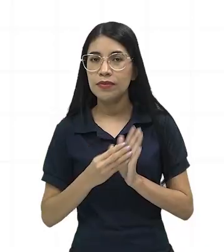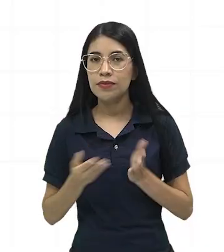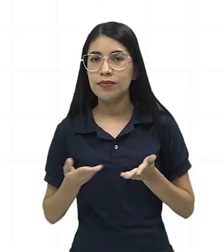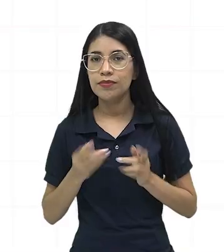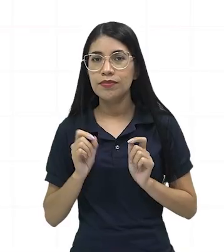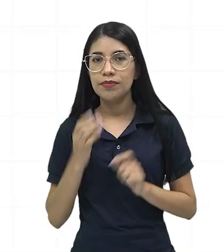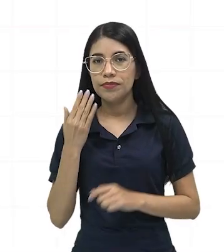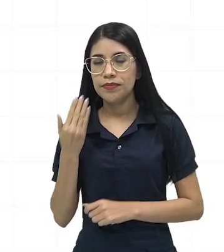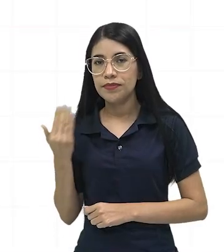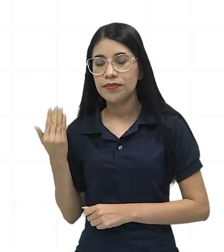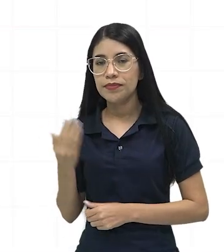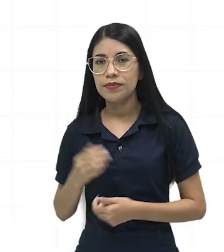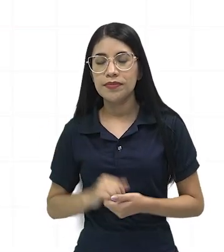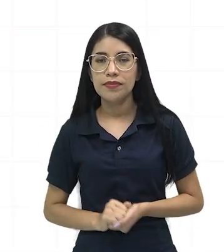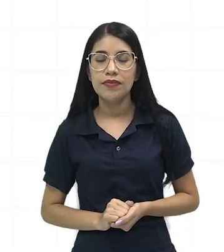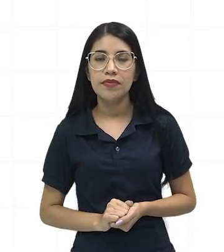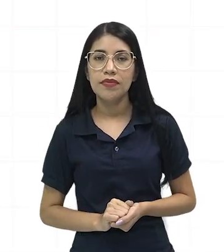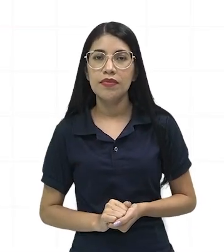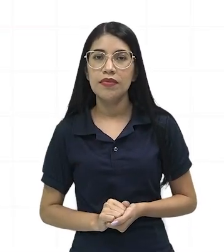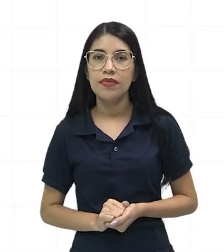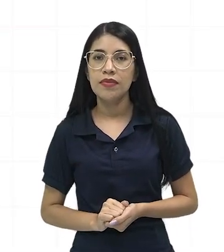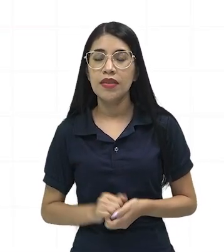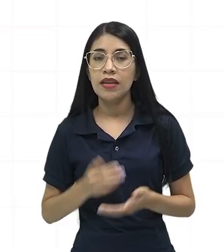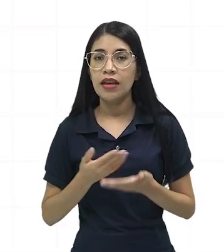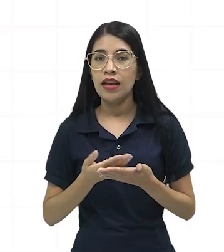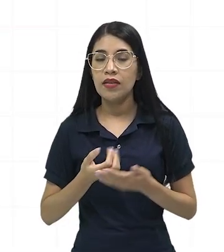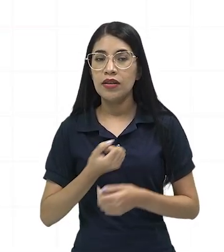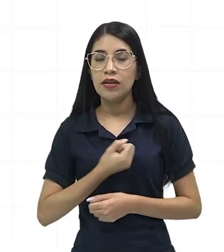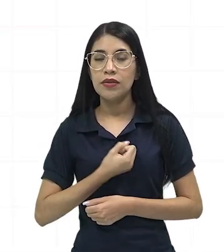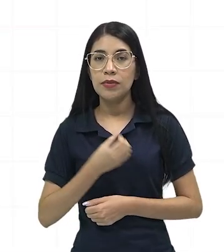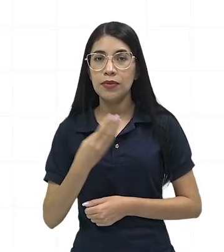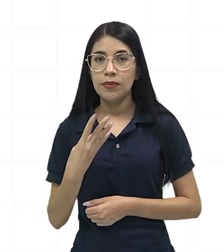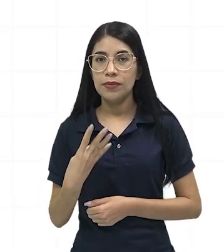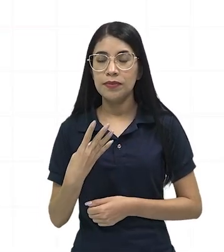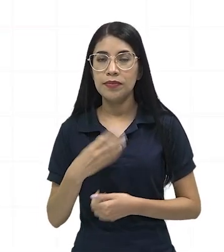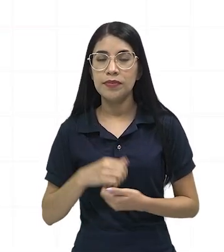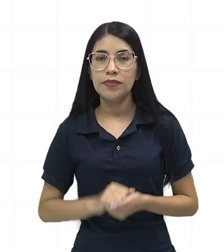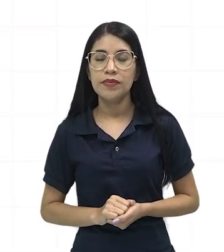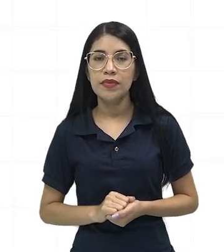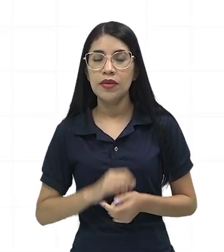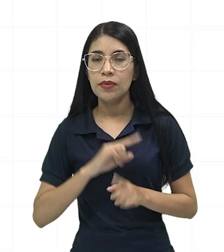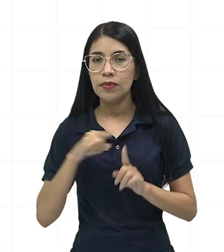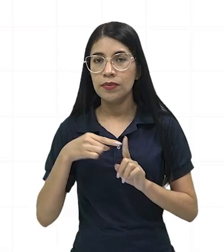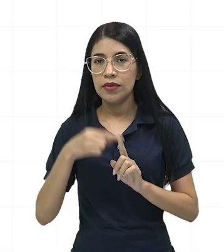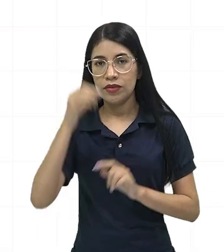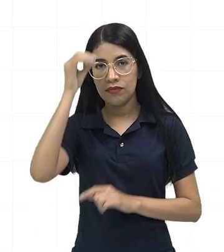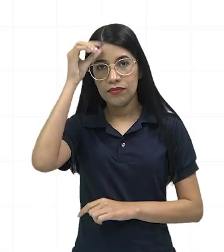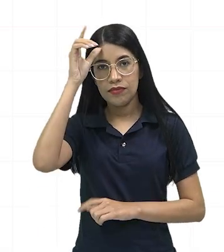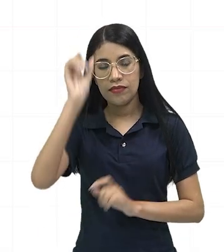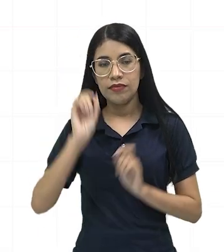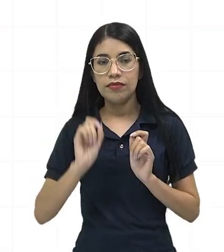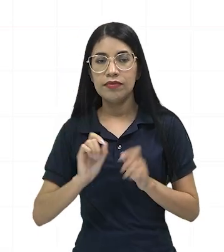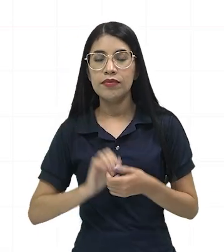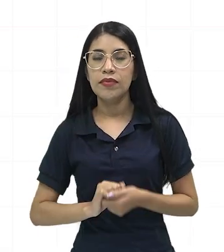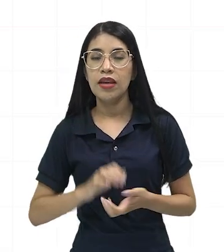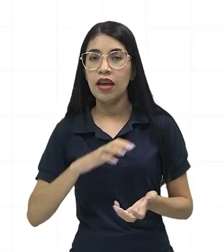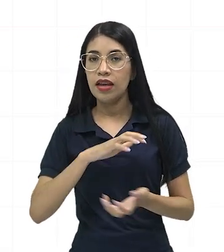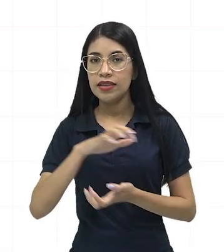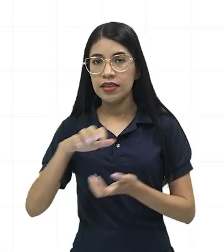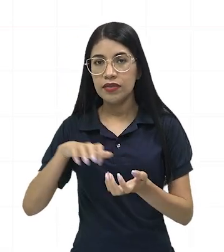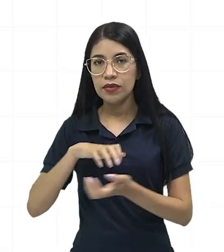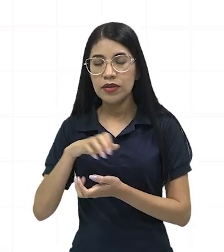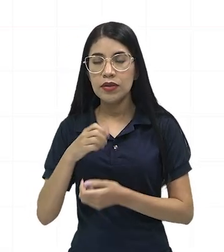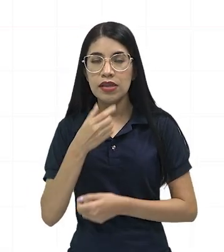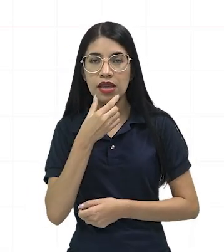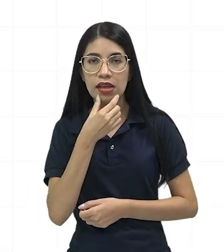conhecimento. Na aula de hoje, correspondente à aula 4, nosso objeto de conhecimento é sobre as